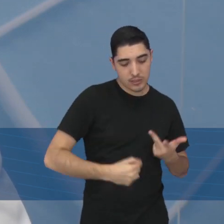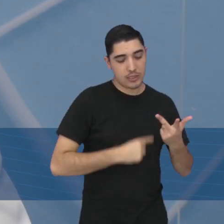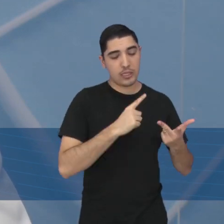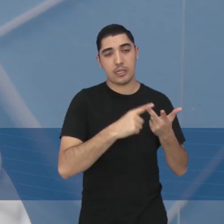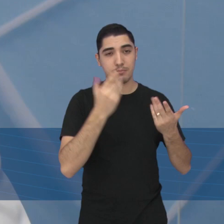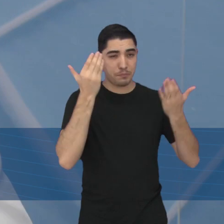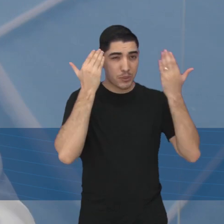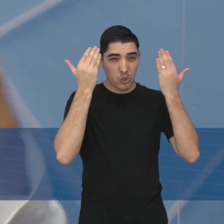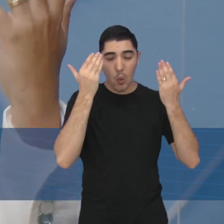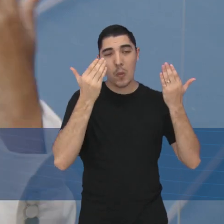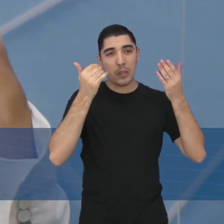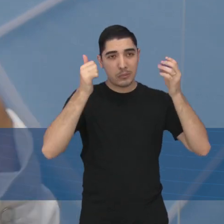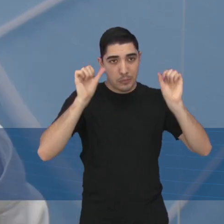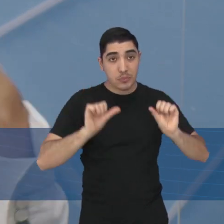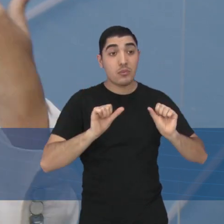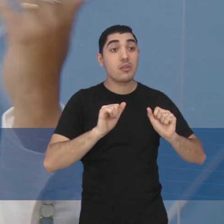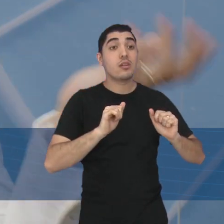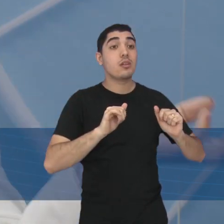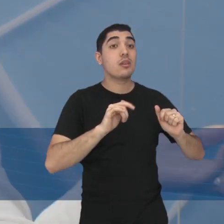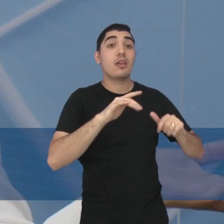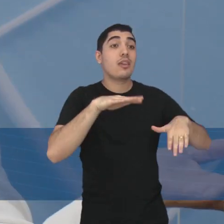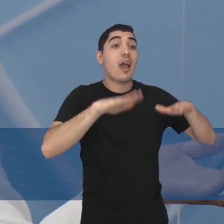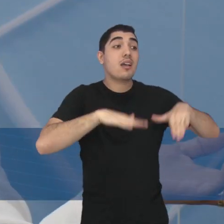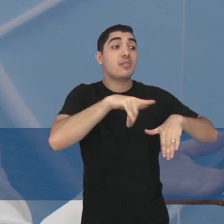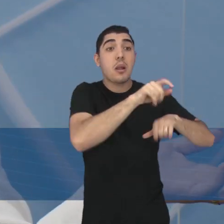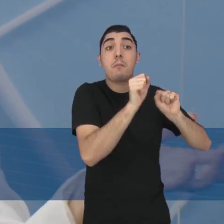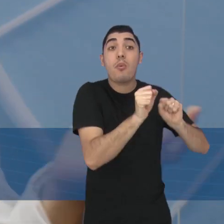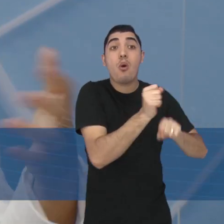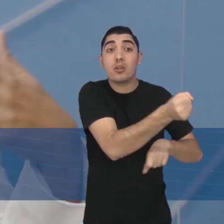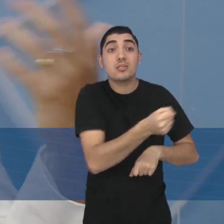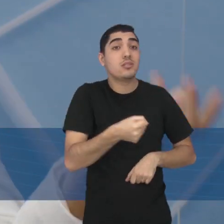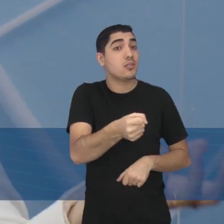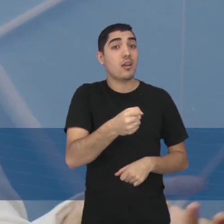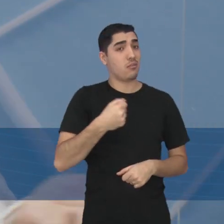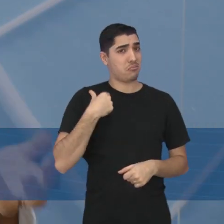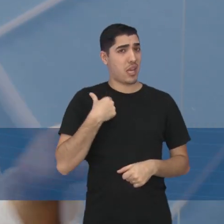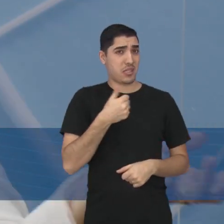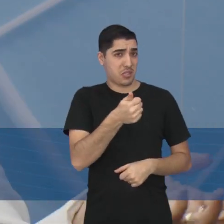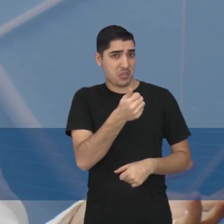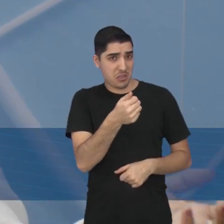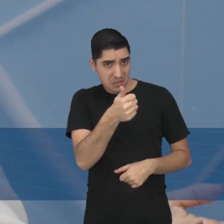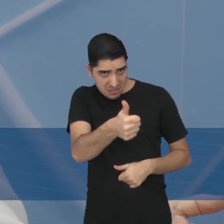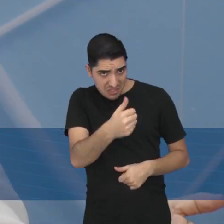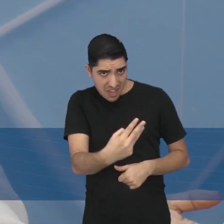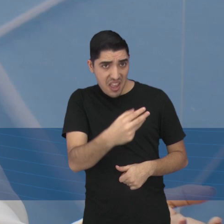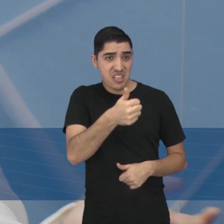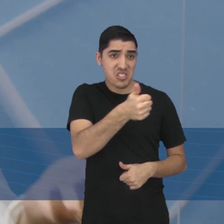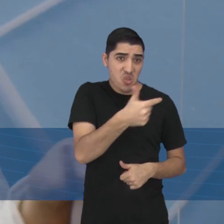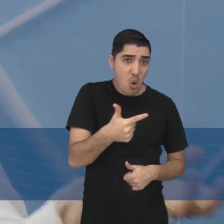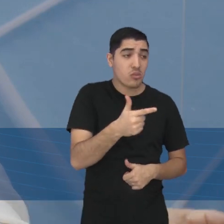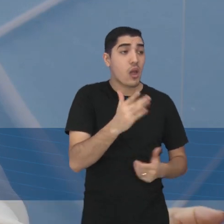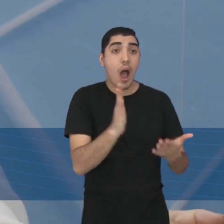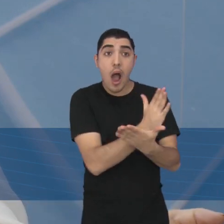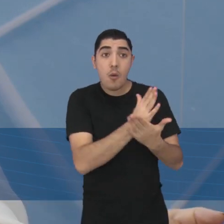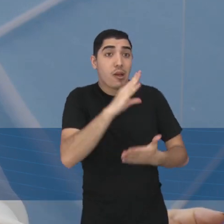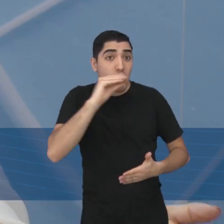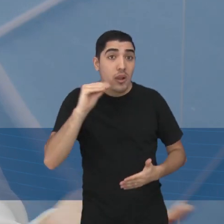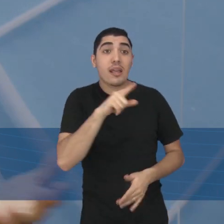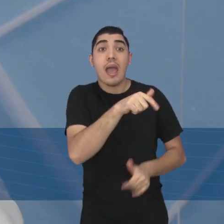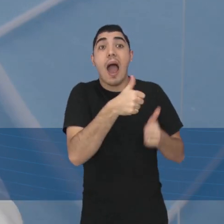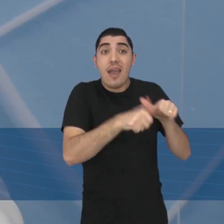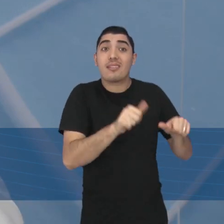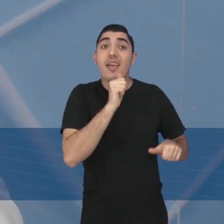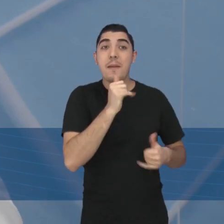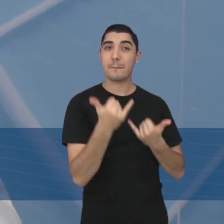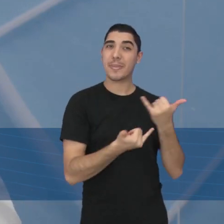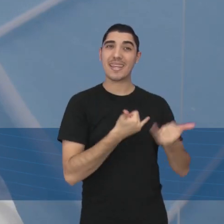vezes, era para estar numa fase, às vezes até brincando, hoje não, mas 13 anos, 12 anos, tem muitas adolescentes que são crianças, né, e está